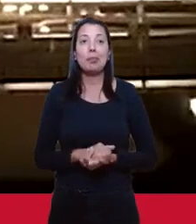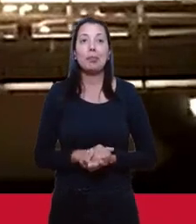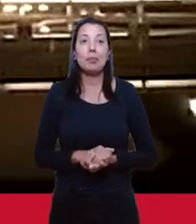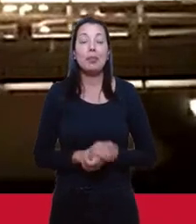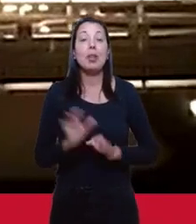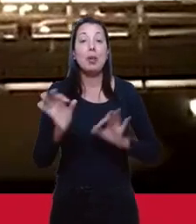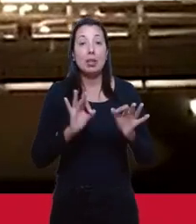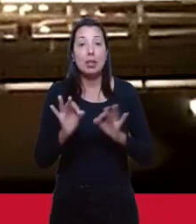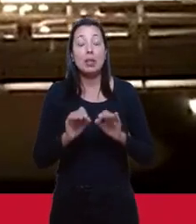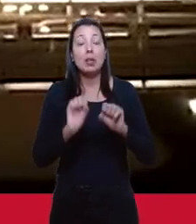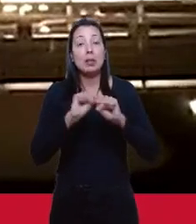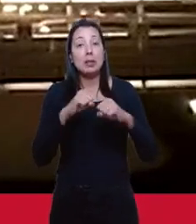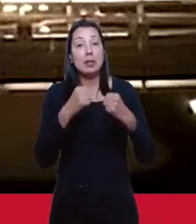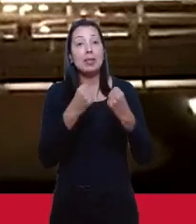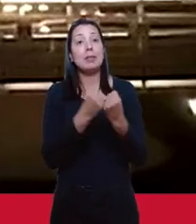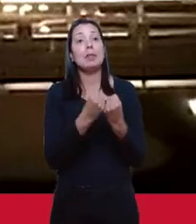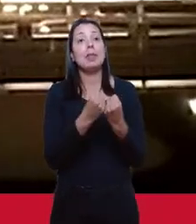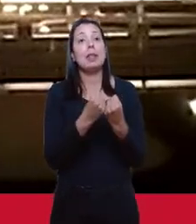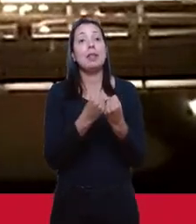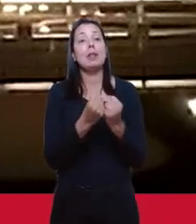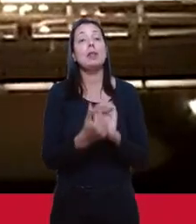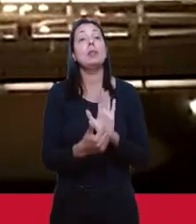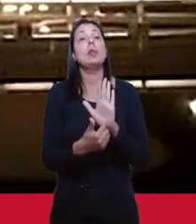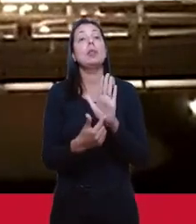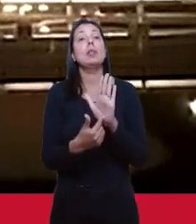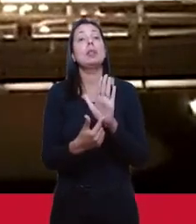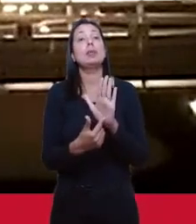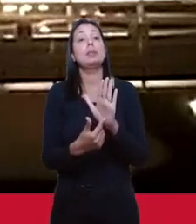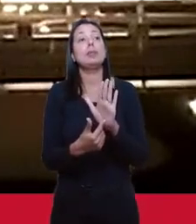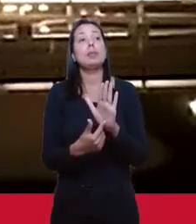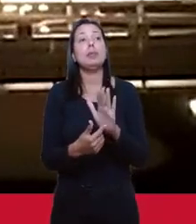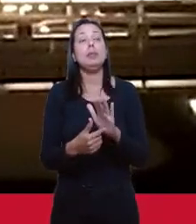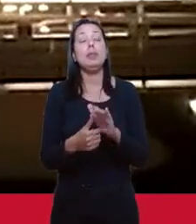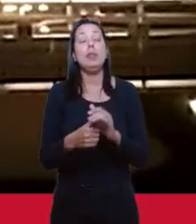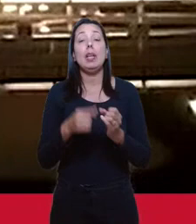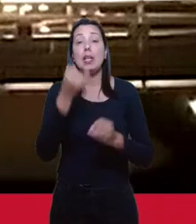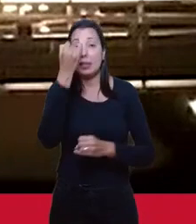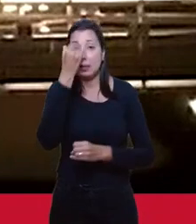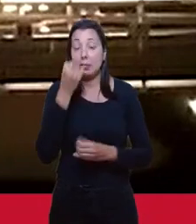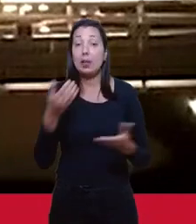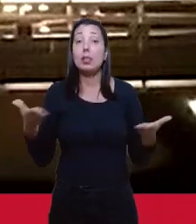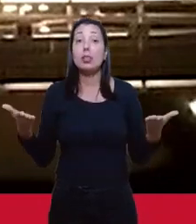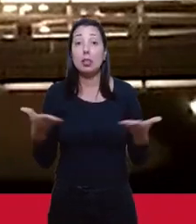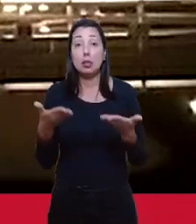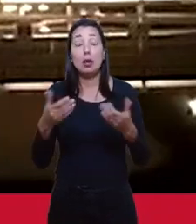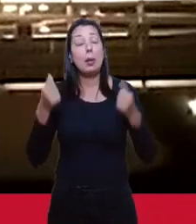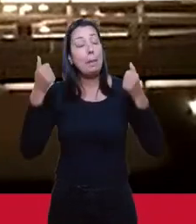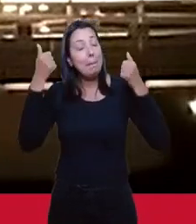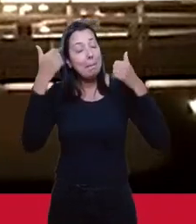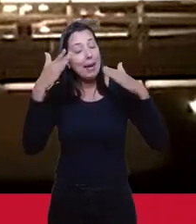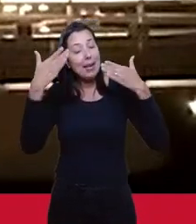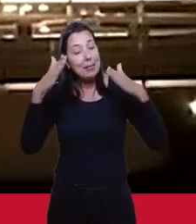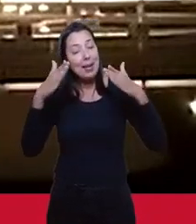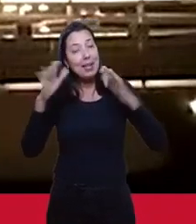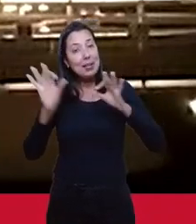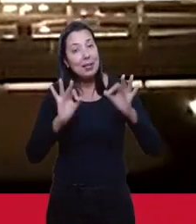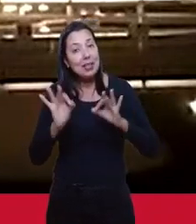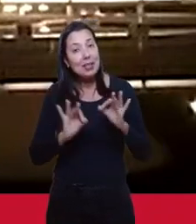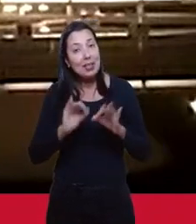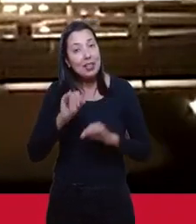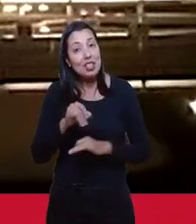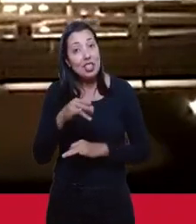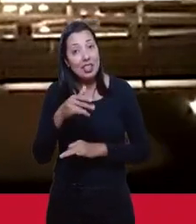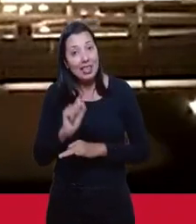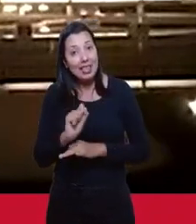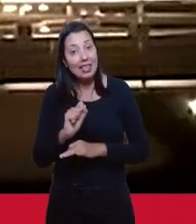A organização do seminário está passando essas imagens neste momento. Parabéns aos organizadores. Janaína